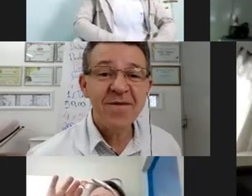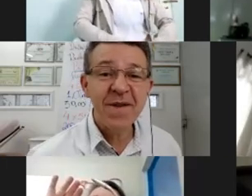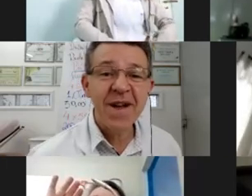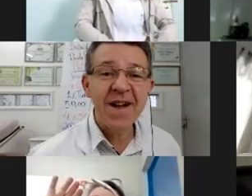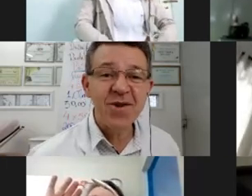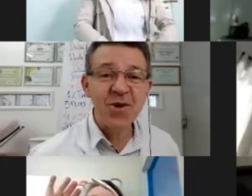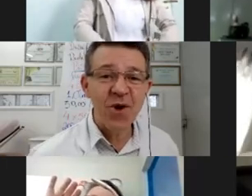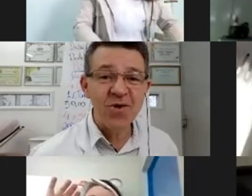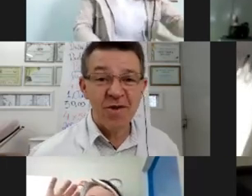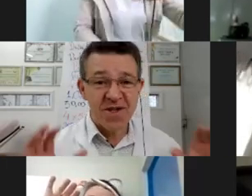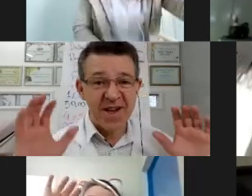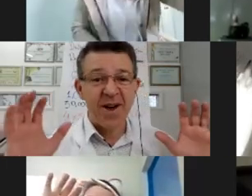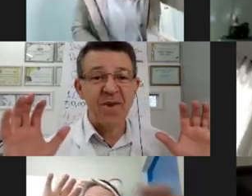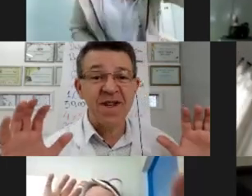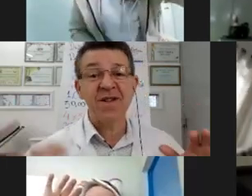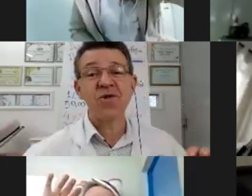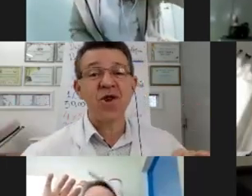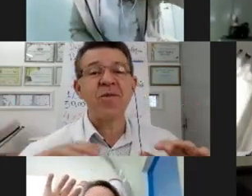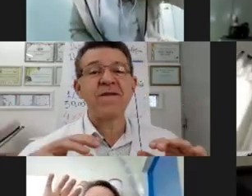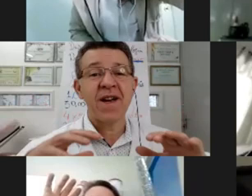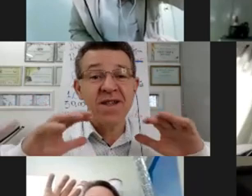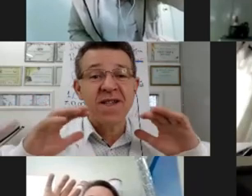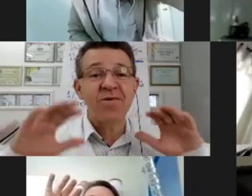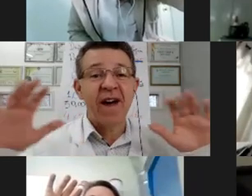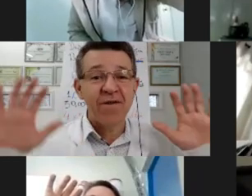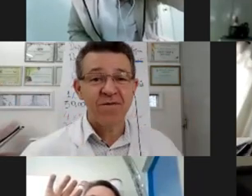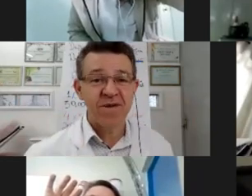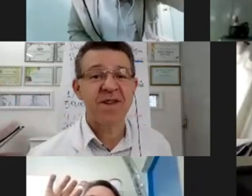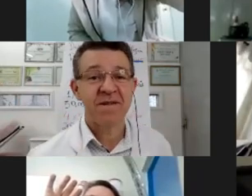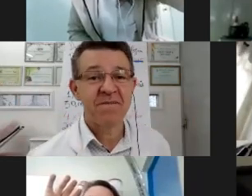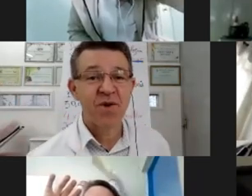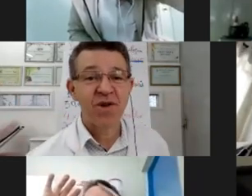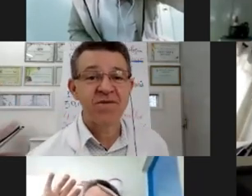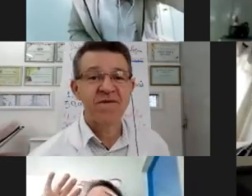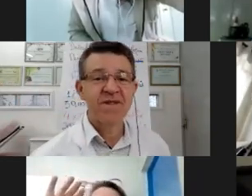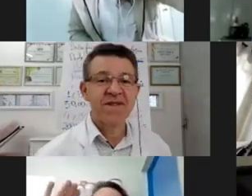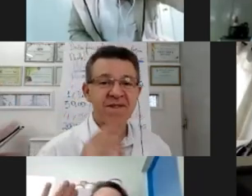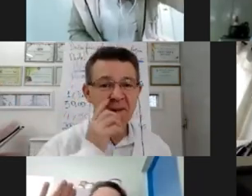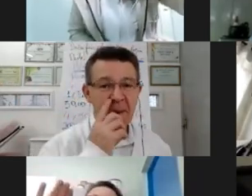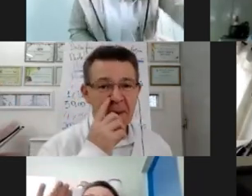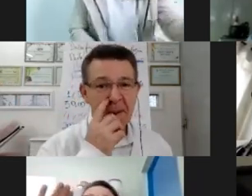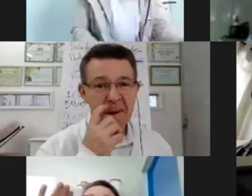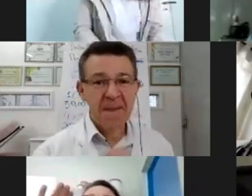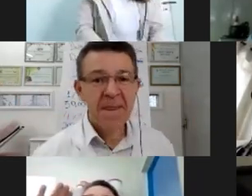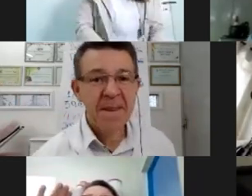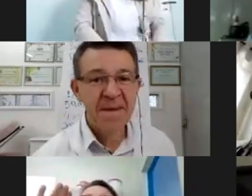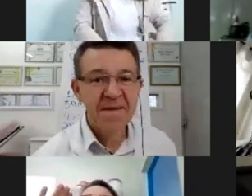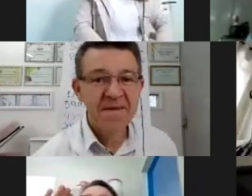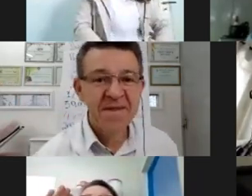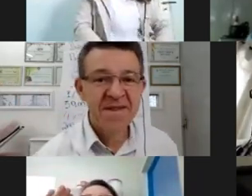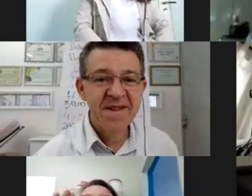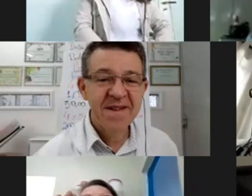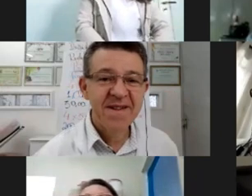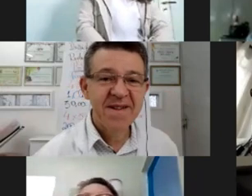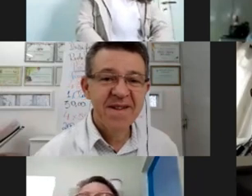a gente não vai ficar de olho gordo em você, não, mas eu estou com uma inveja saudável de você. Pronto. Pois em público eu vou